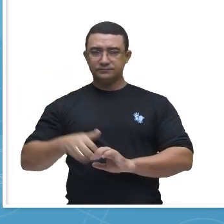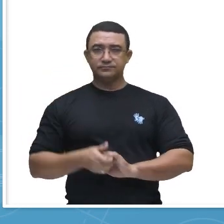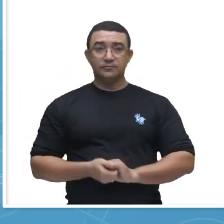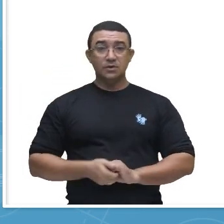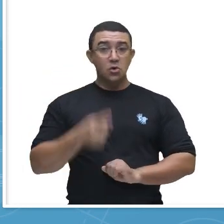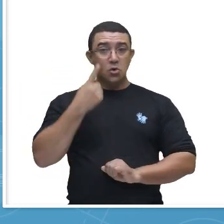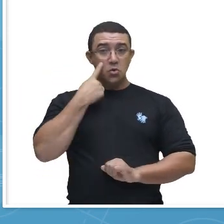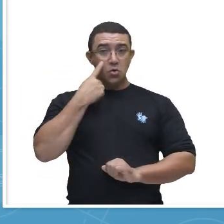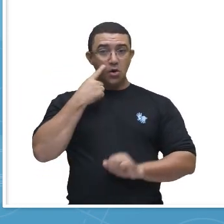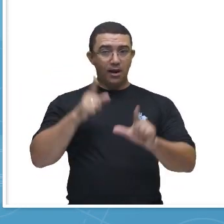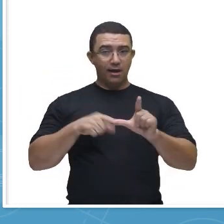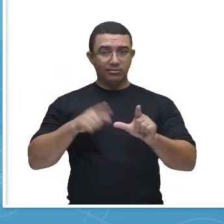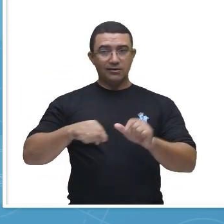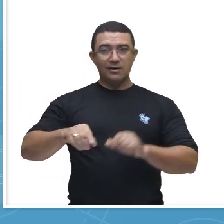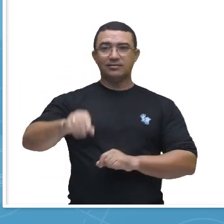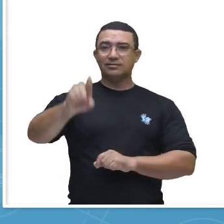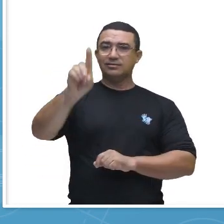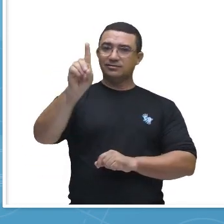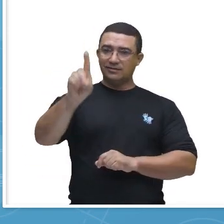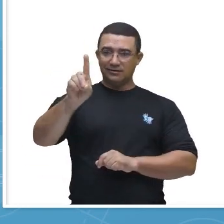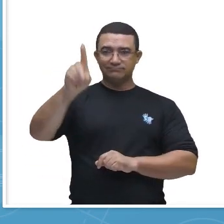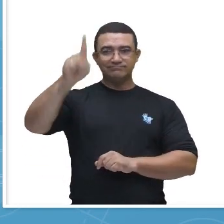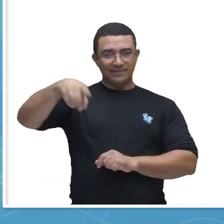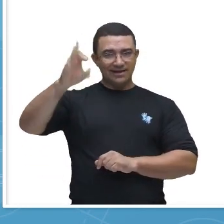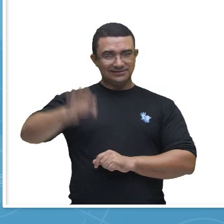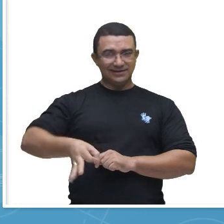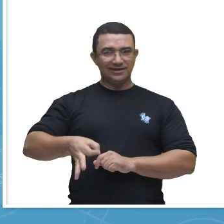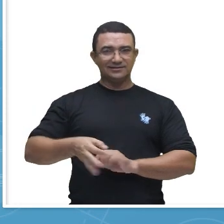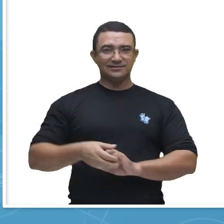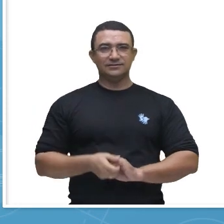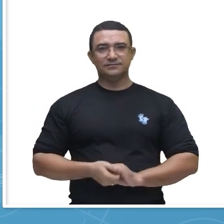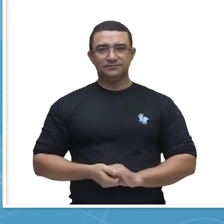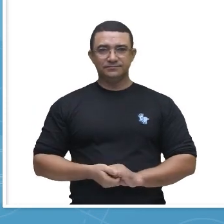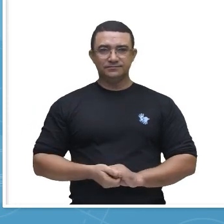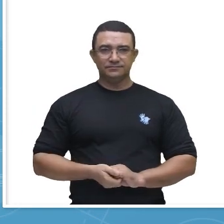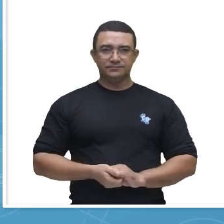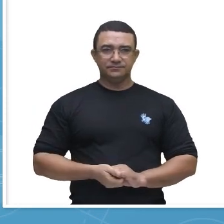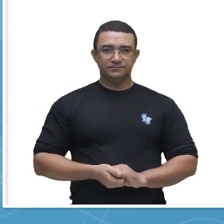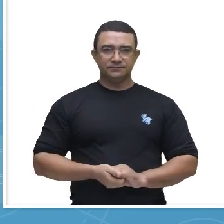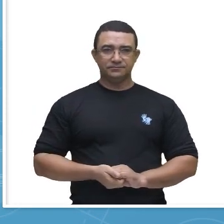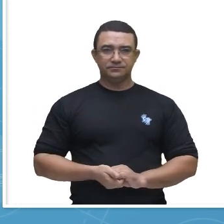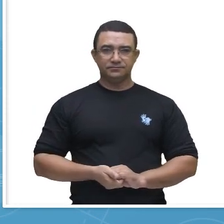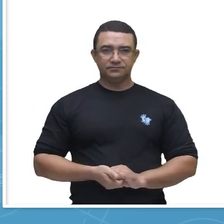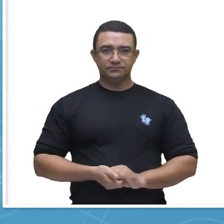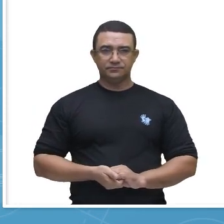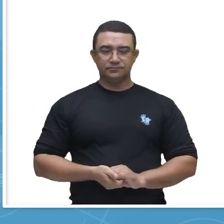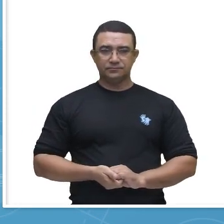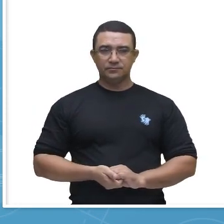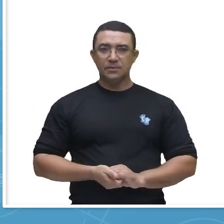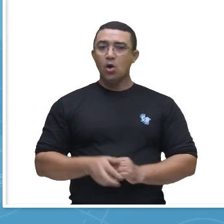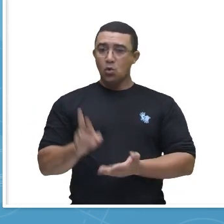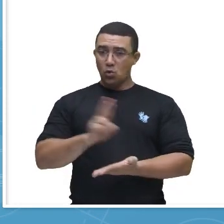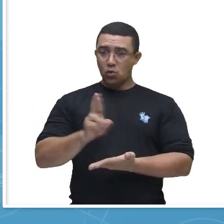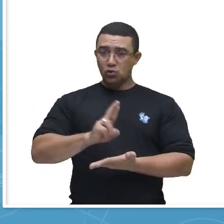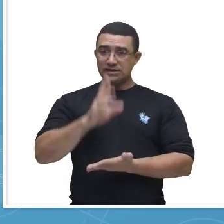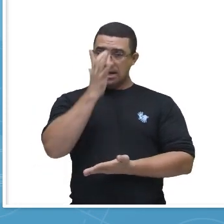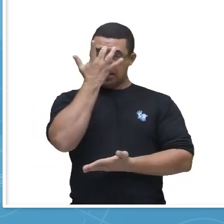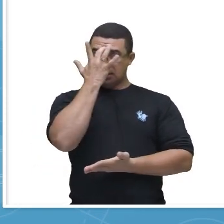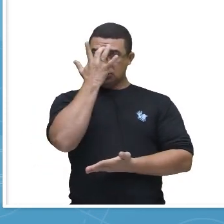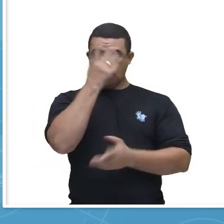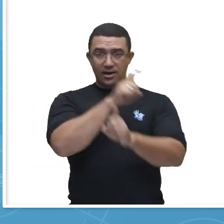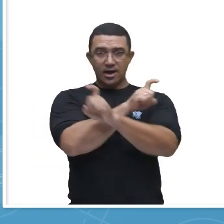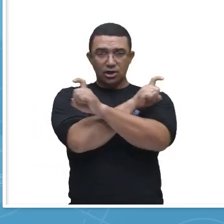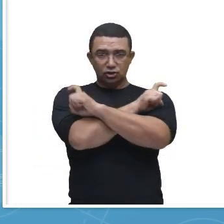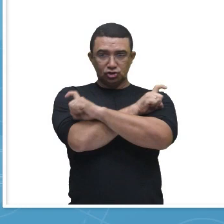o gabarito comentado. Aqui no gabarito a gente já verifica que é a letra D, Rússia, Índia e